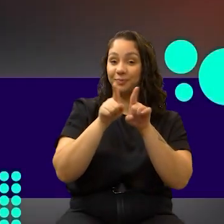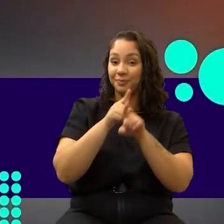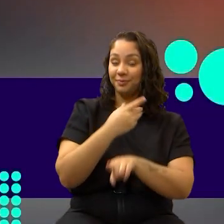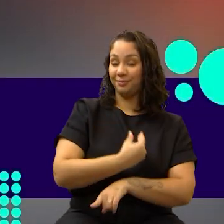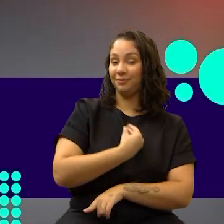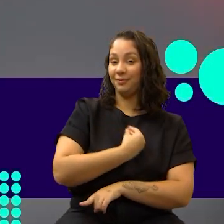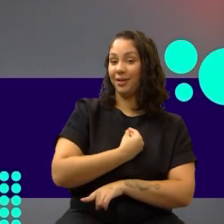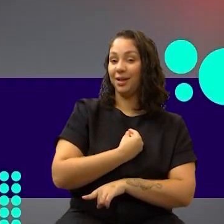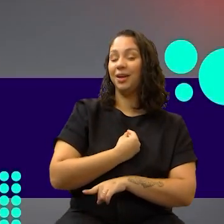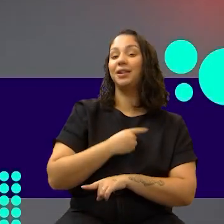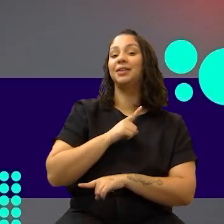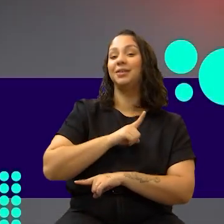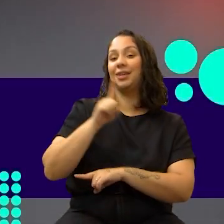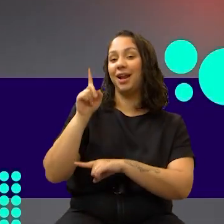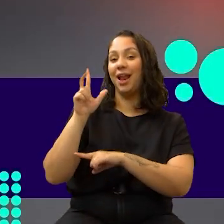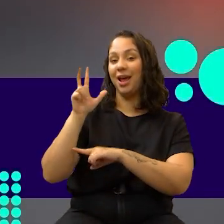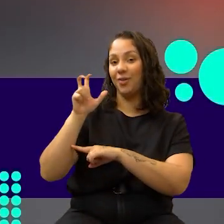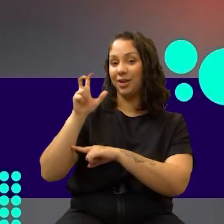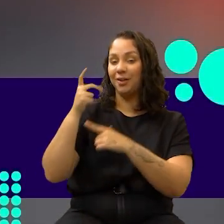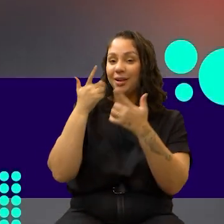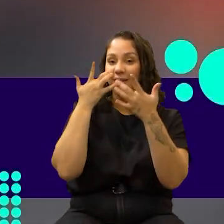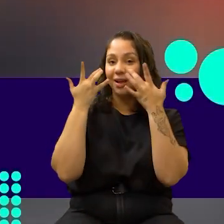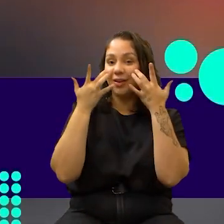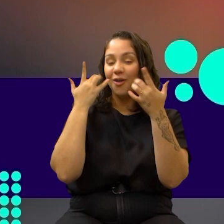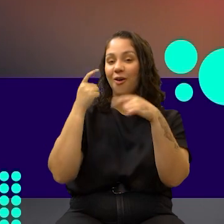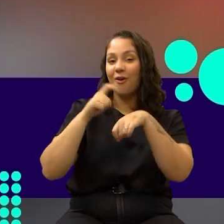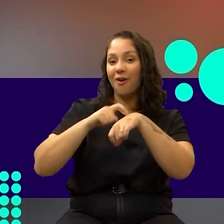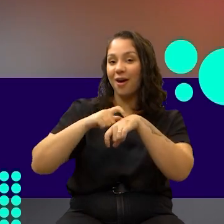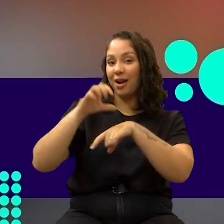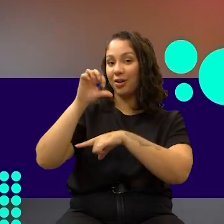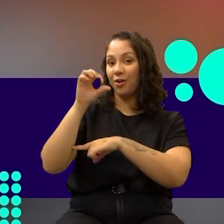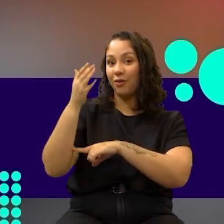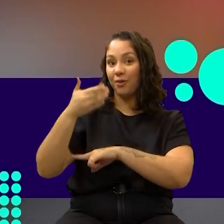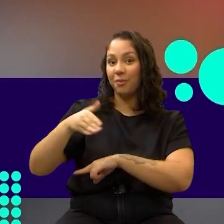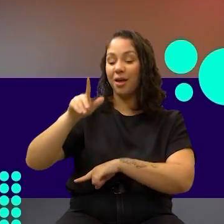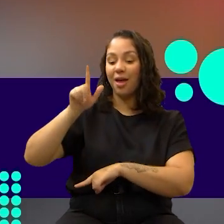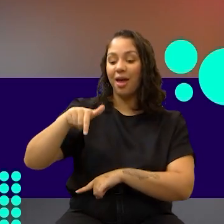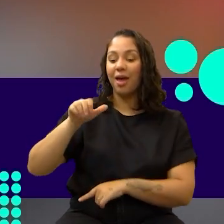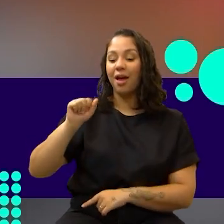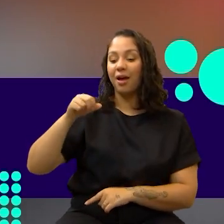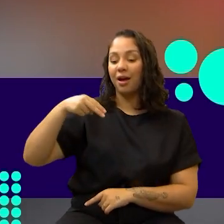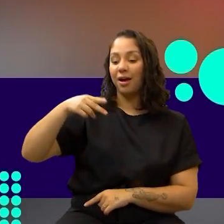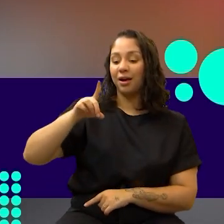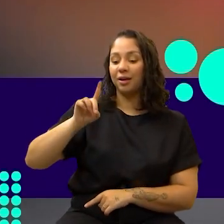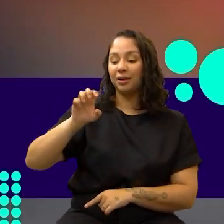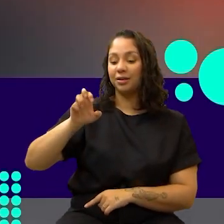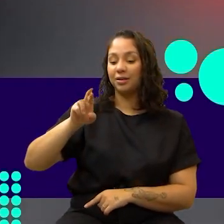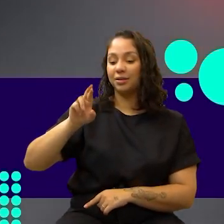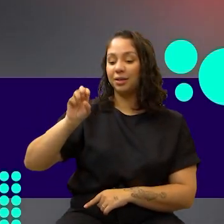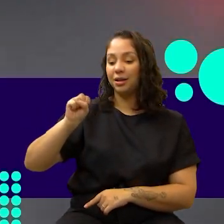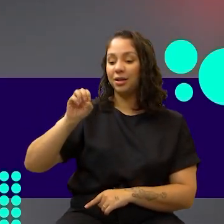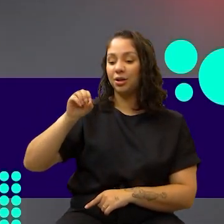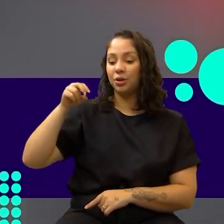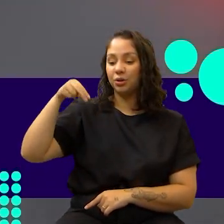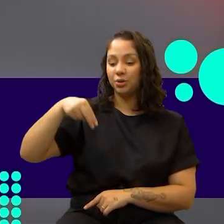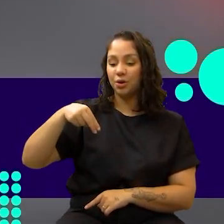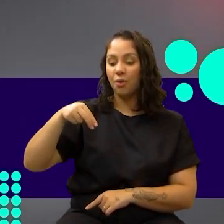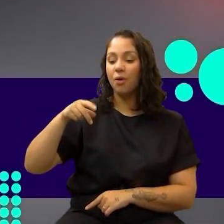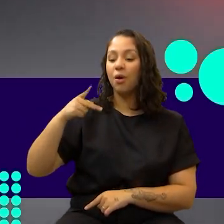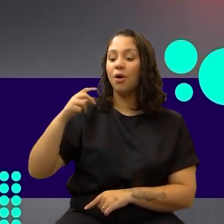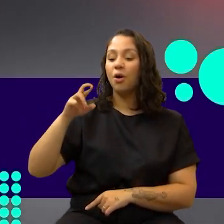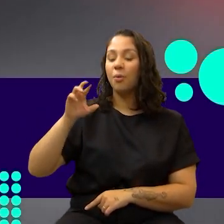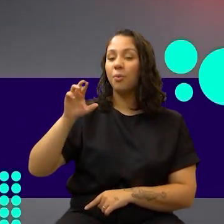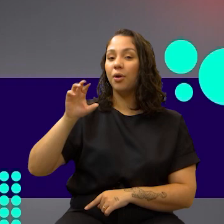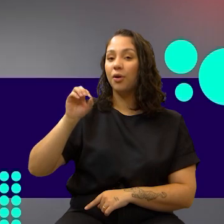No sábado e no domingo, quem também estará no Teatro Oficina do Estudante Guatemi, às 9h30 da noite, é Anderson Profeta.